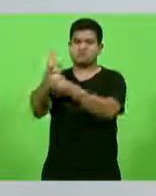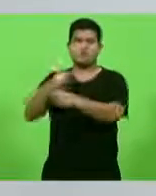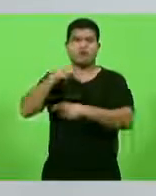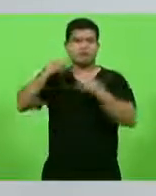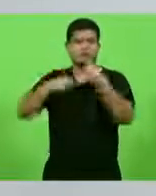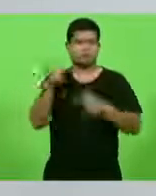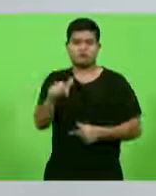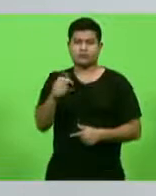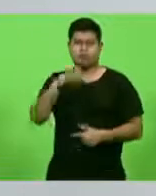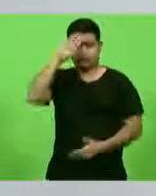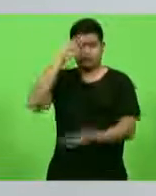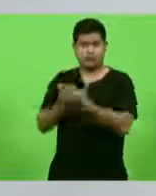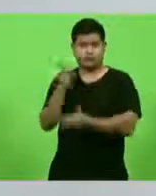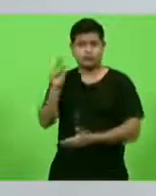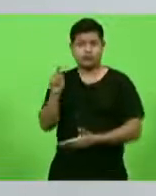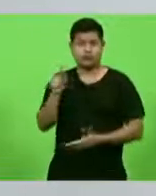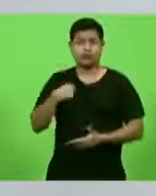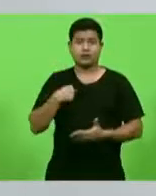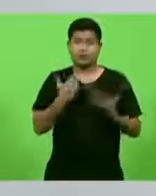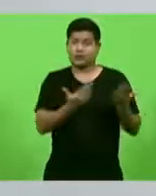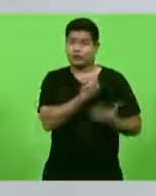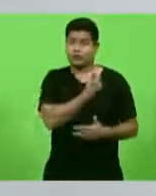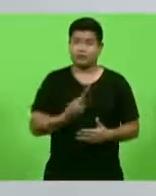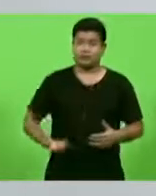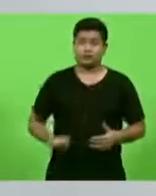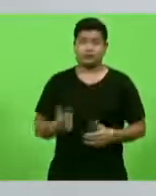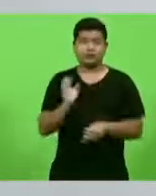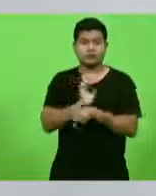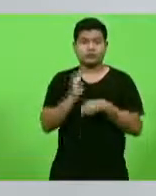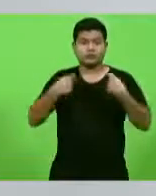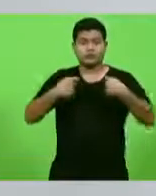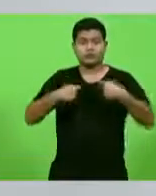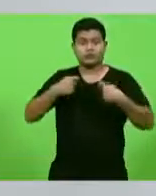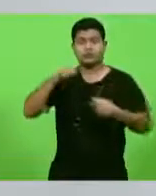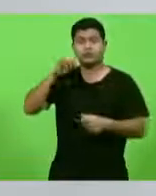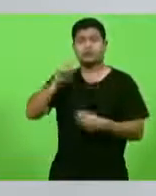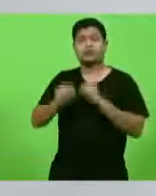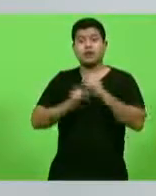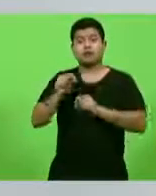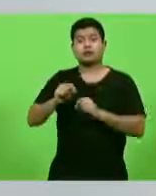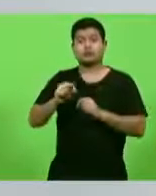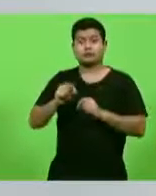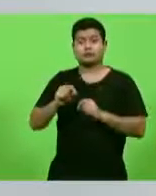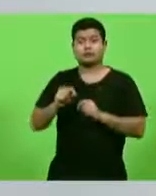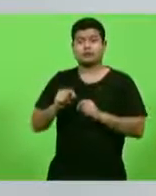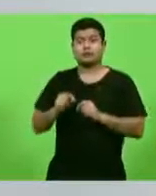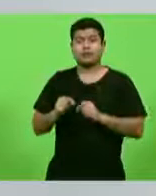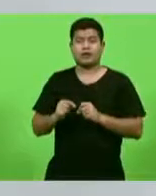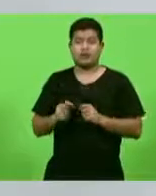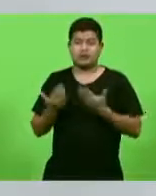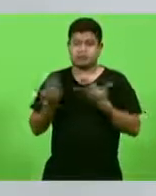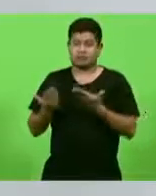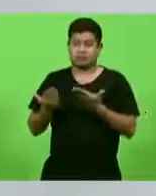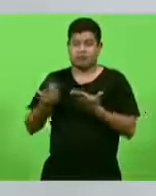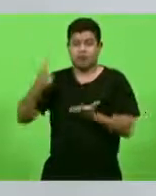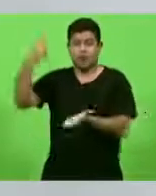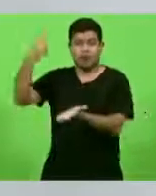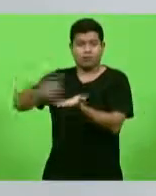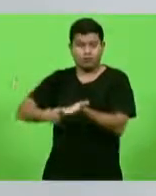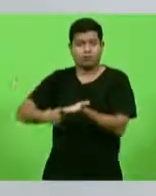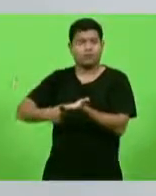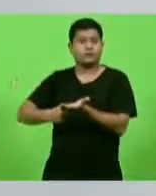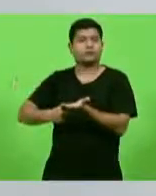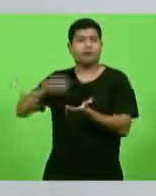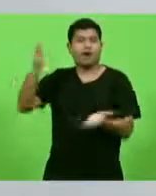cumprir a palavra que teve com o Blumenau, deputado Kennedy, de realizar o pagamento para que o Centro de Convenções de Blumenau